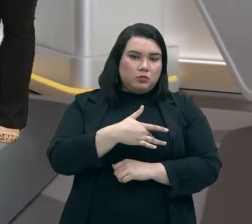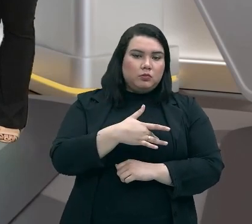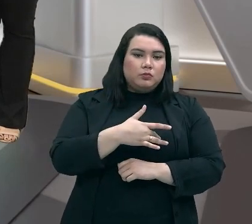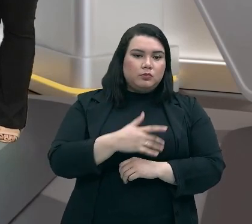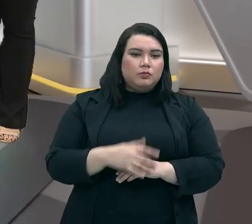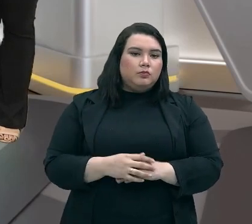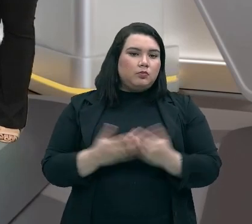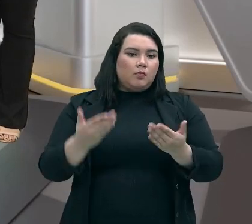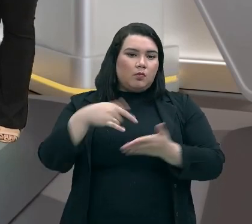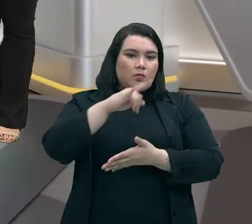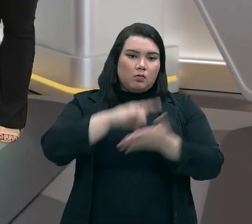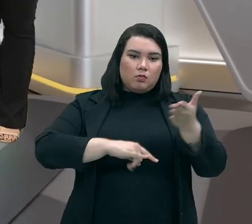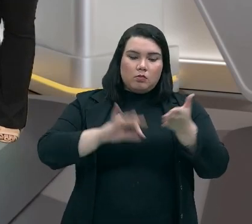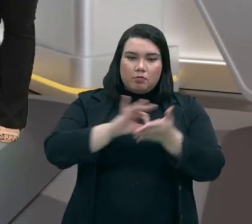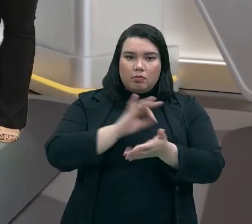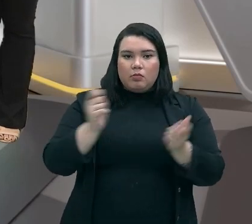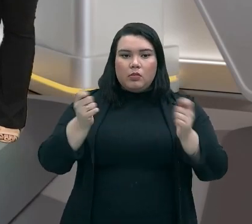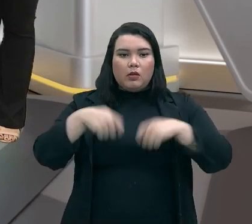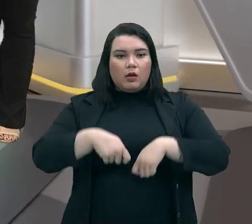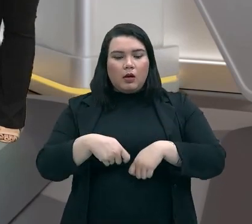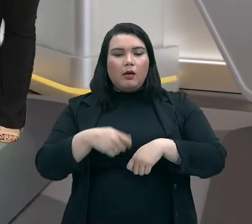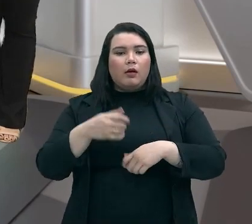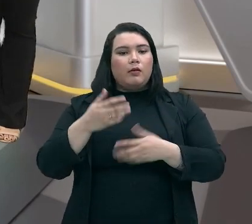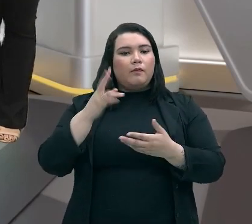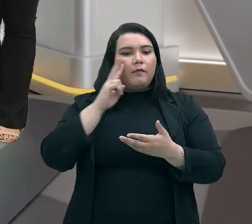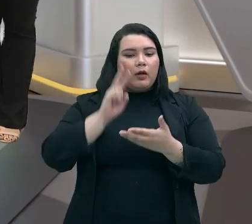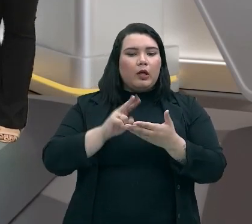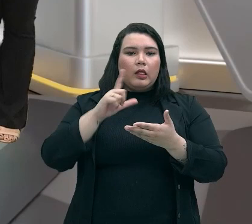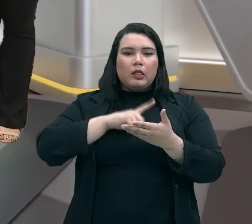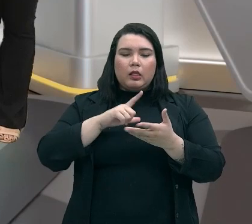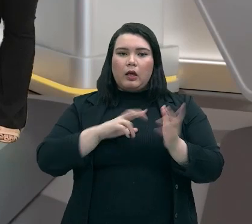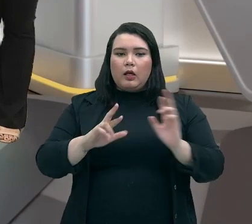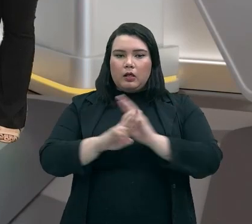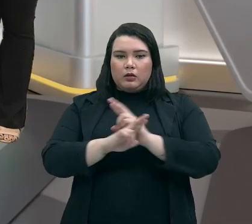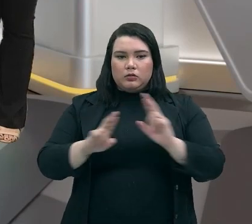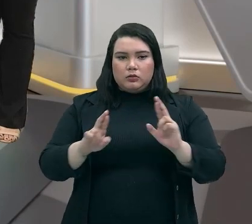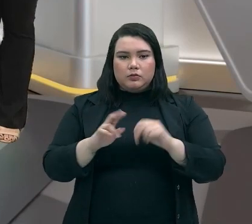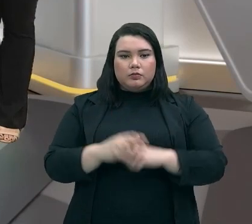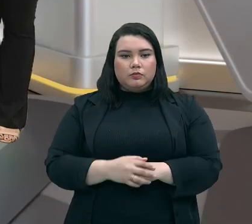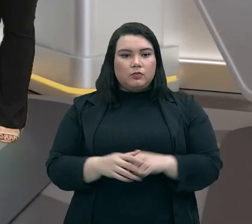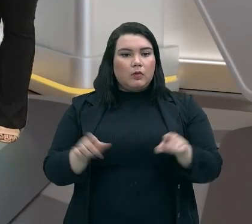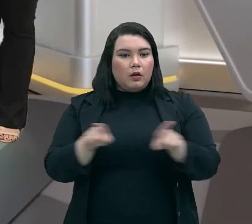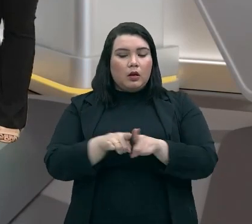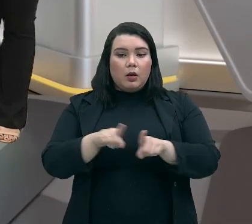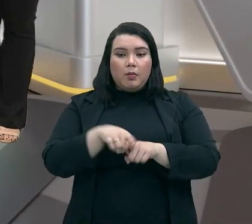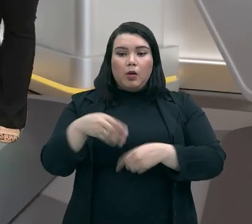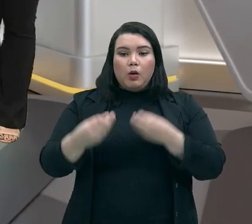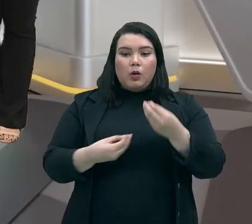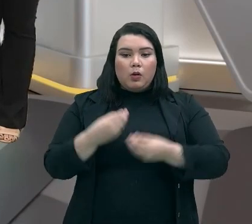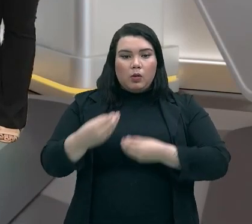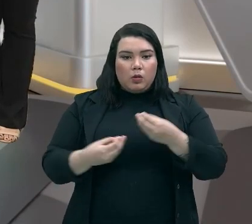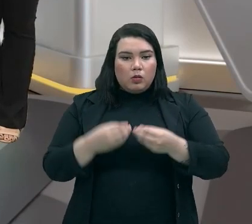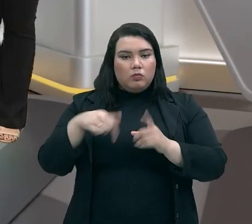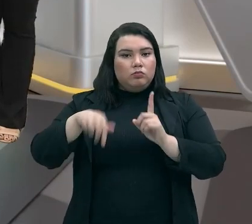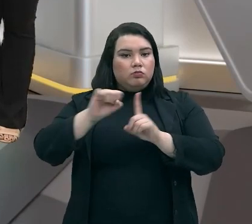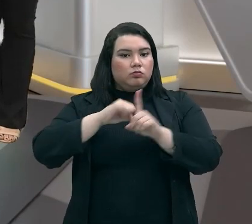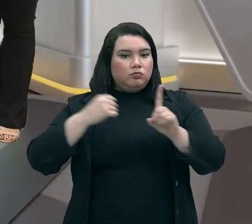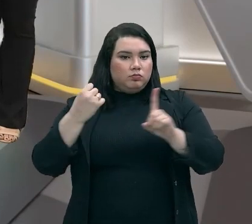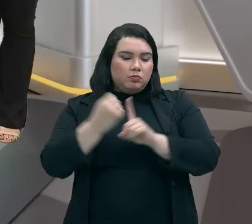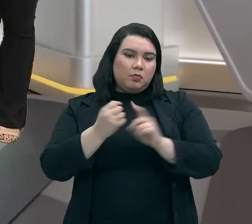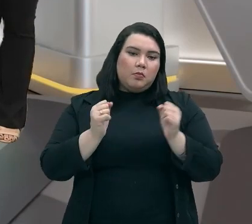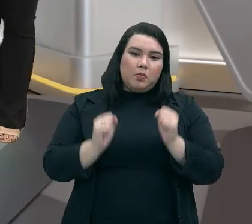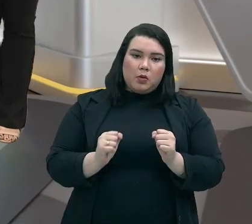nesse documento é possível, né, estabelecer essas relações, além da forma como a nossa sociedade